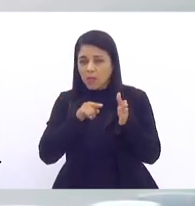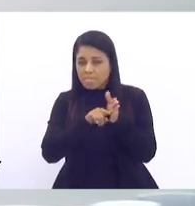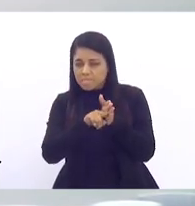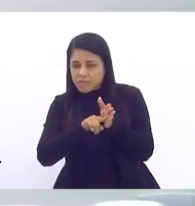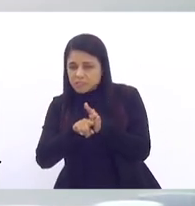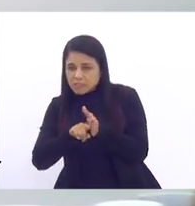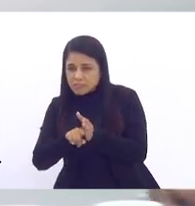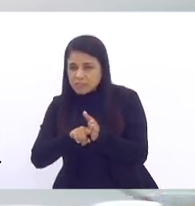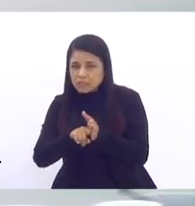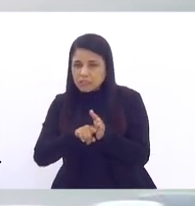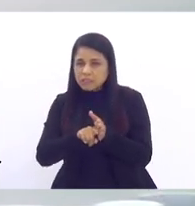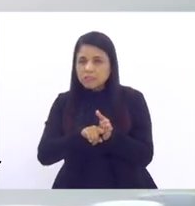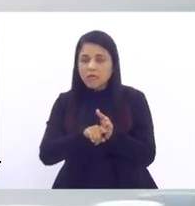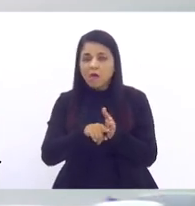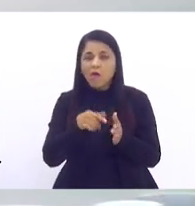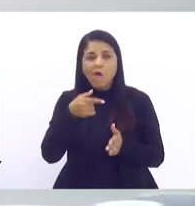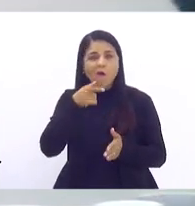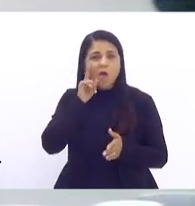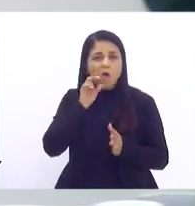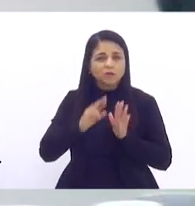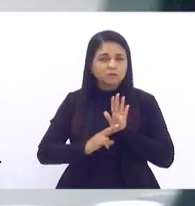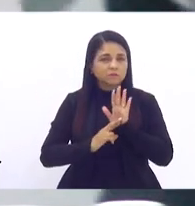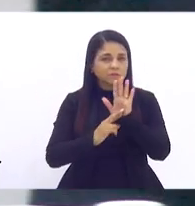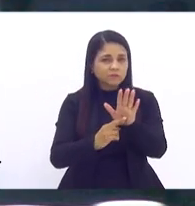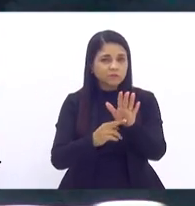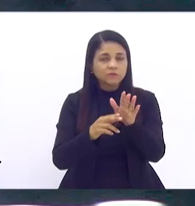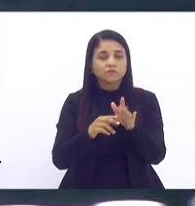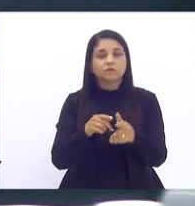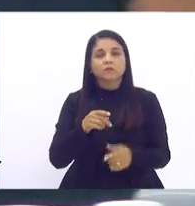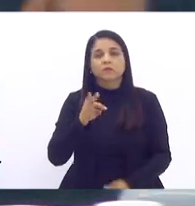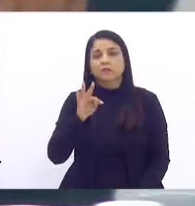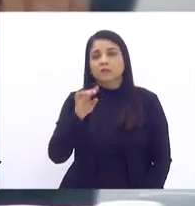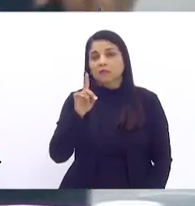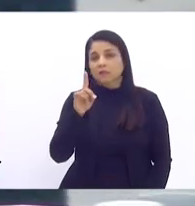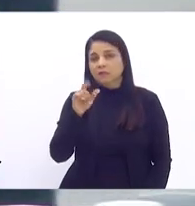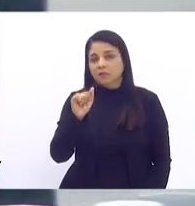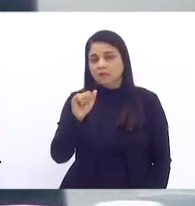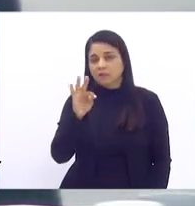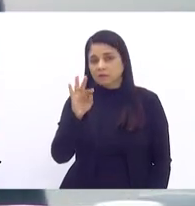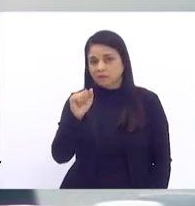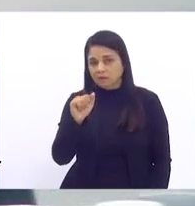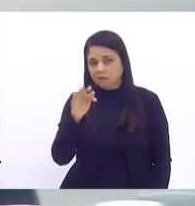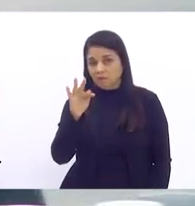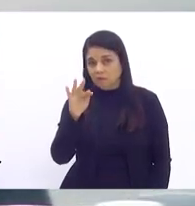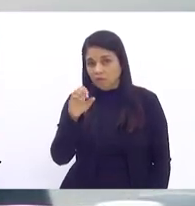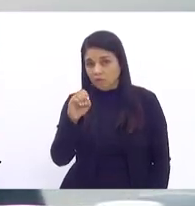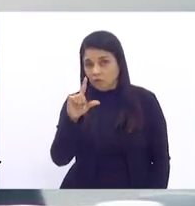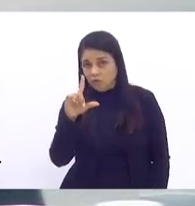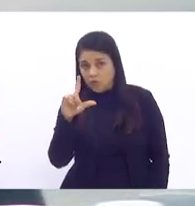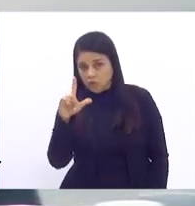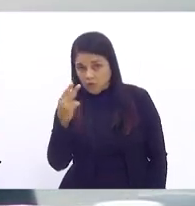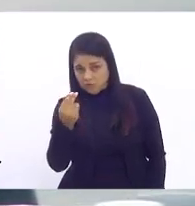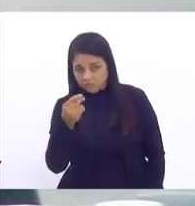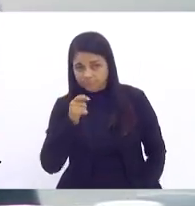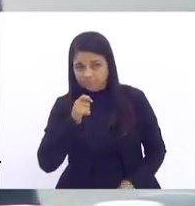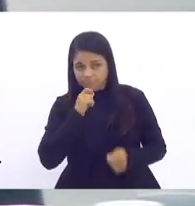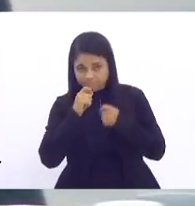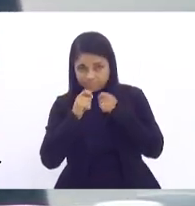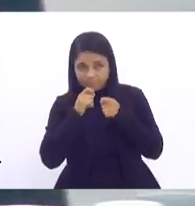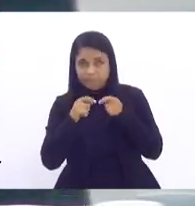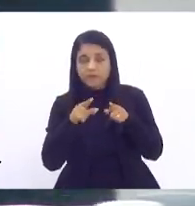que foi apresentada ontem no Datafolha e a gente fala de números que aqui no estado